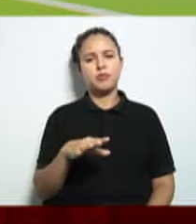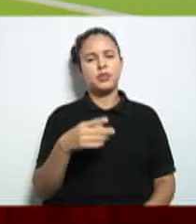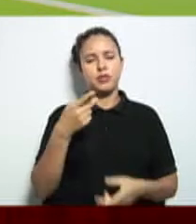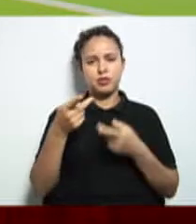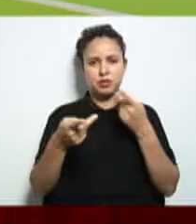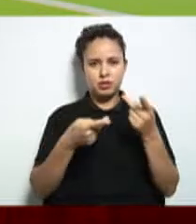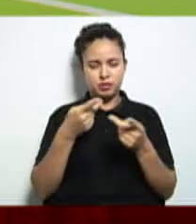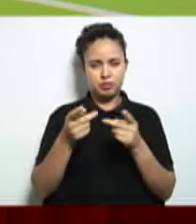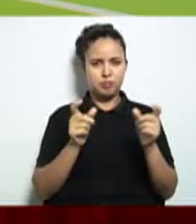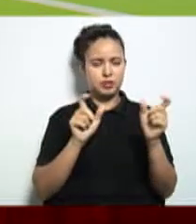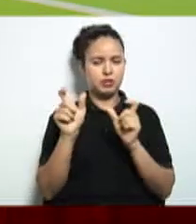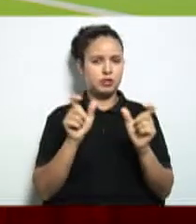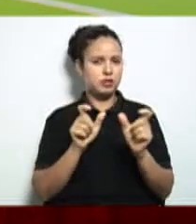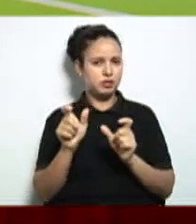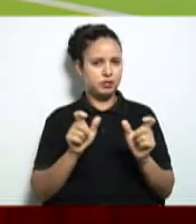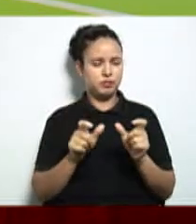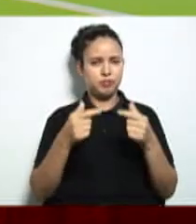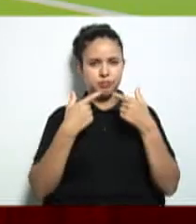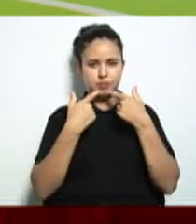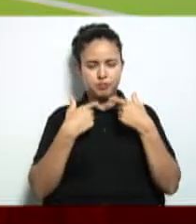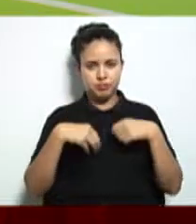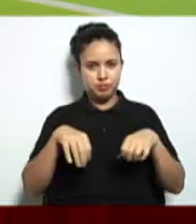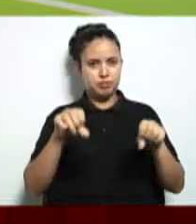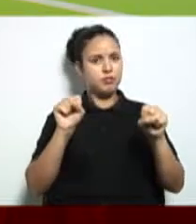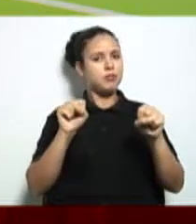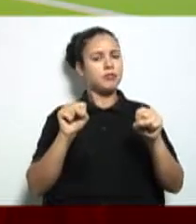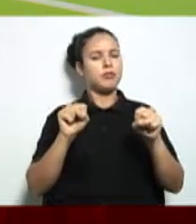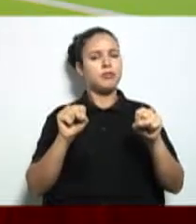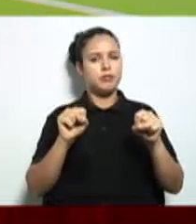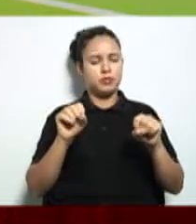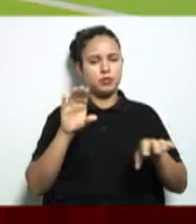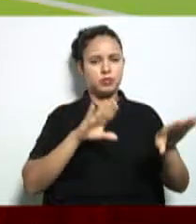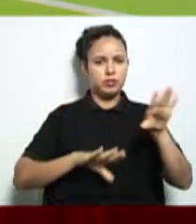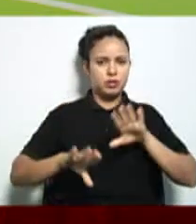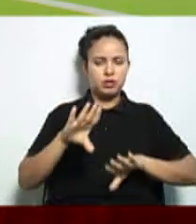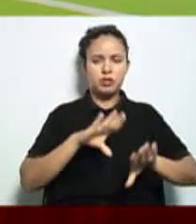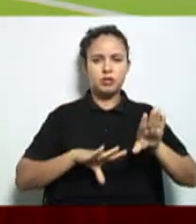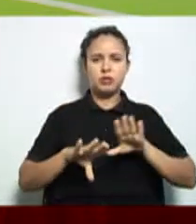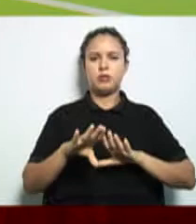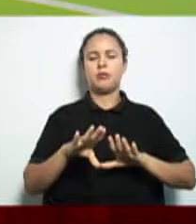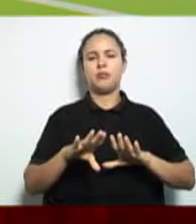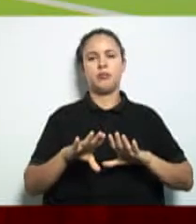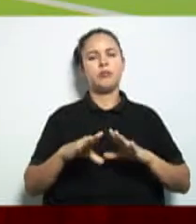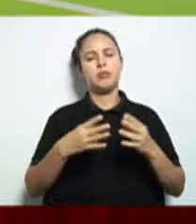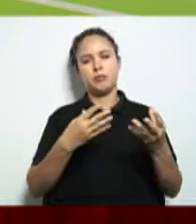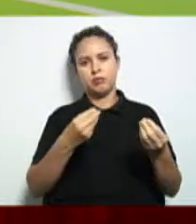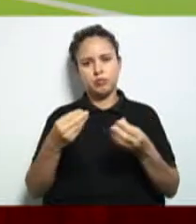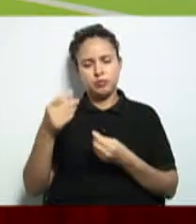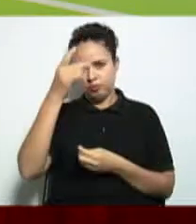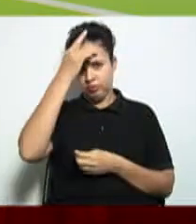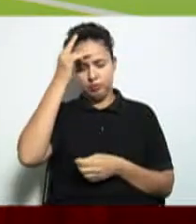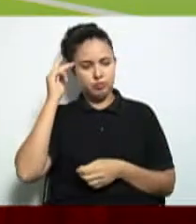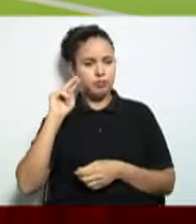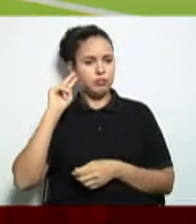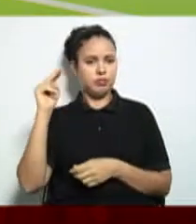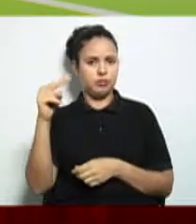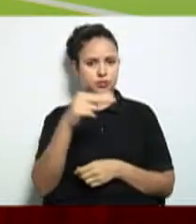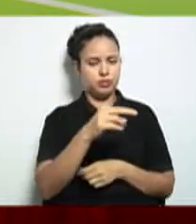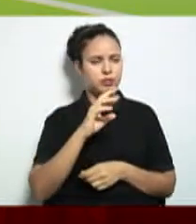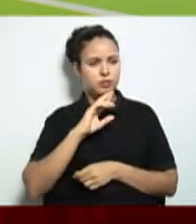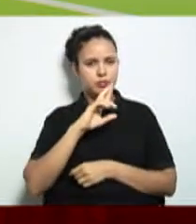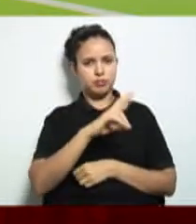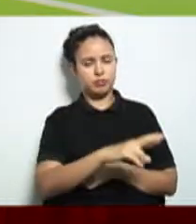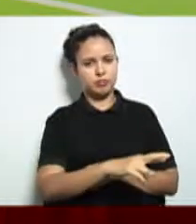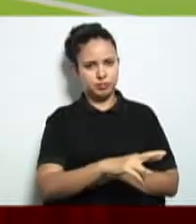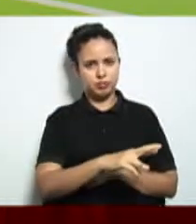se cuidar com a linguagem, Você está fazendo uma apresentação do seu trabalho. Muitas outras pessoas irão olhar aquele resultado da